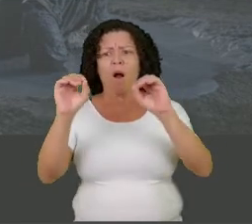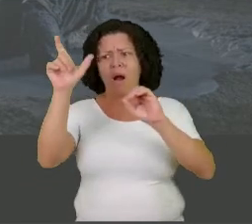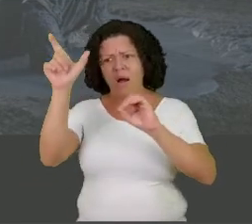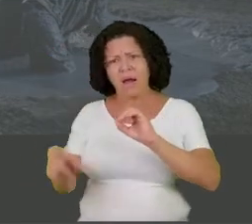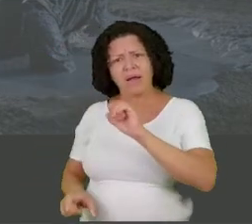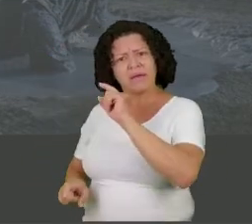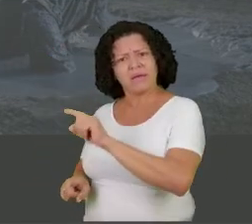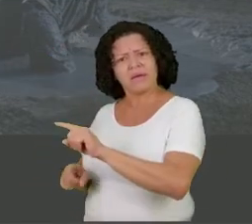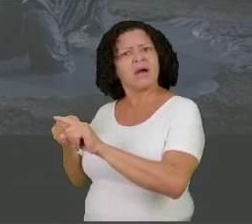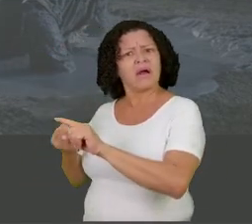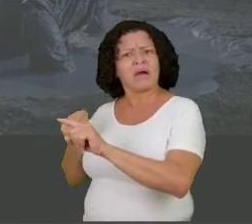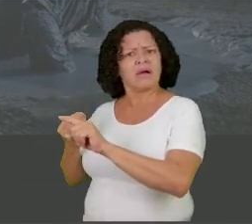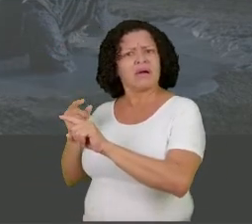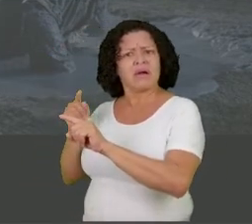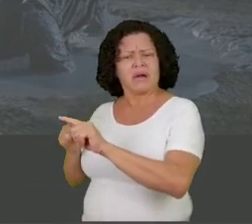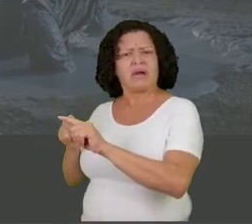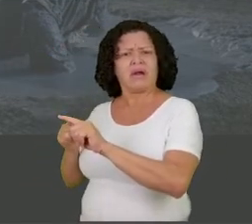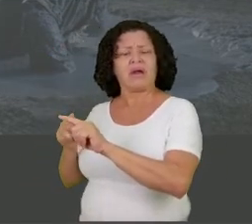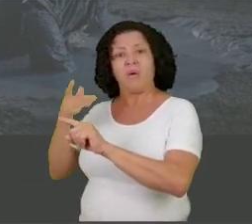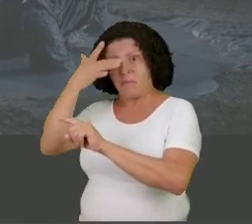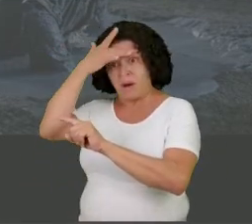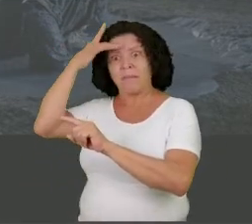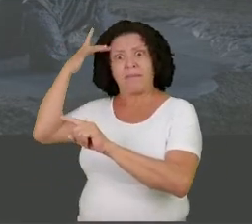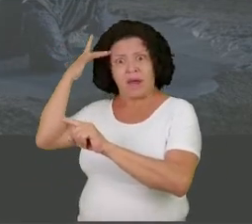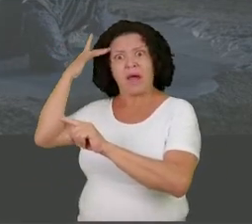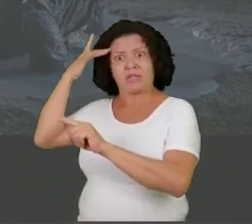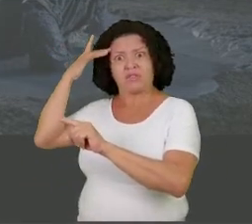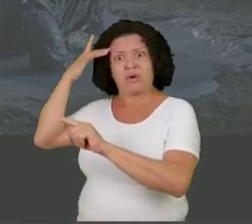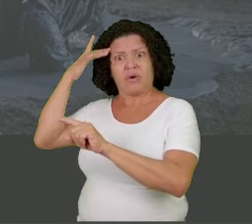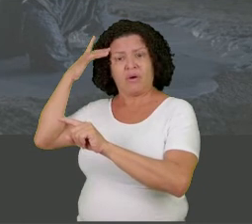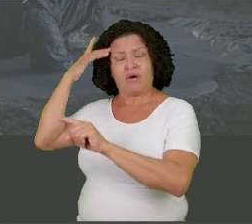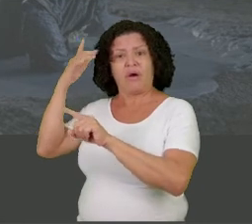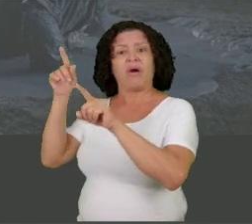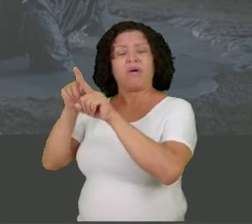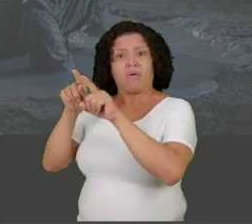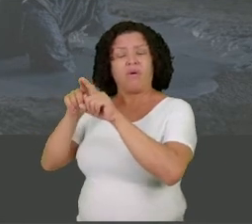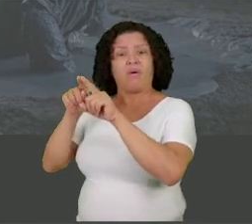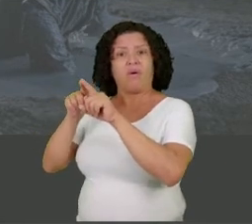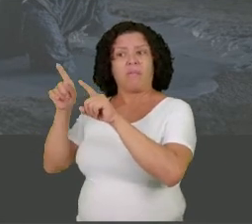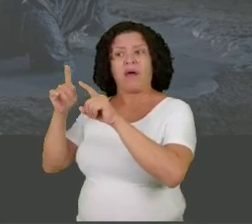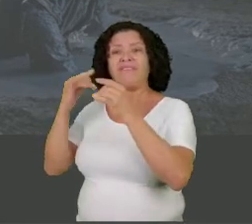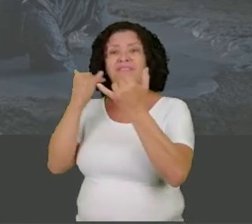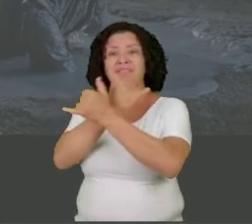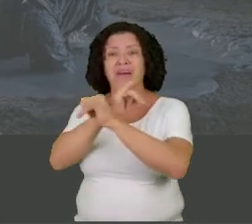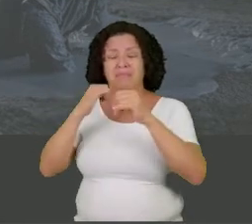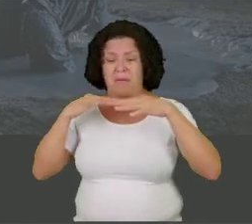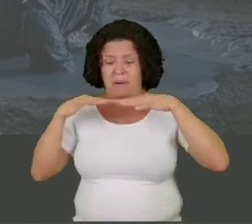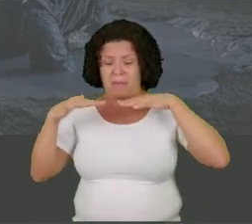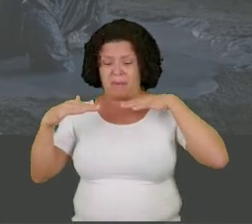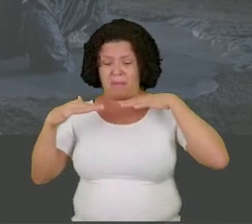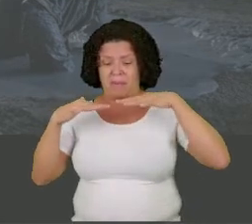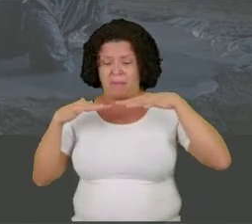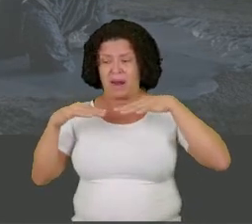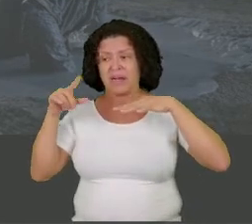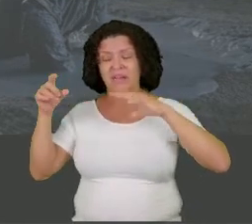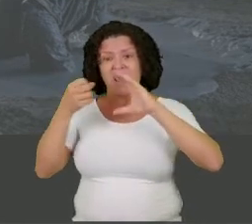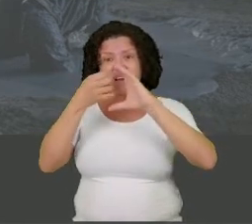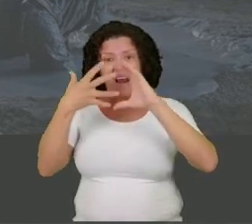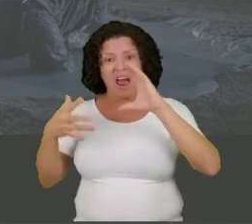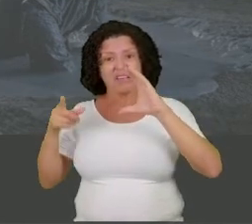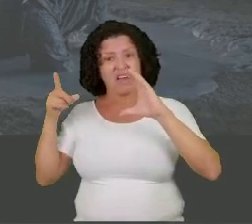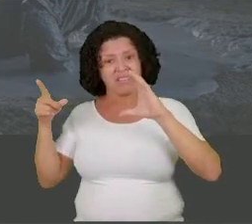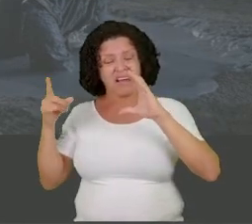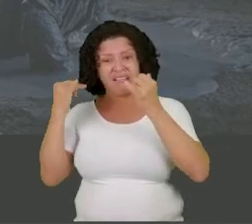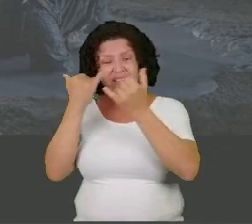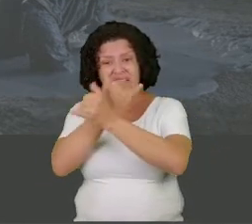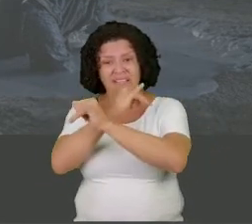que tornaram-lhe um ser, que tornaram-lhe uma pessoa com uma determinada condição vibratória, com